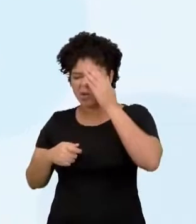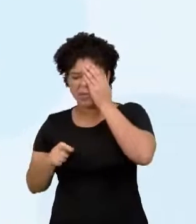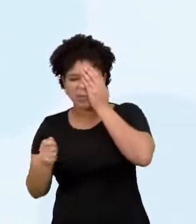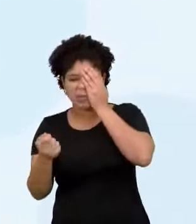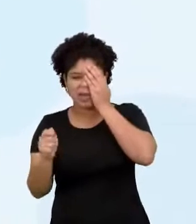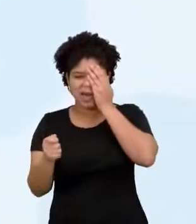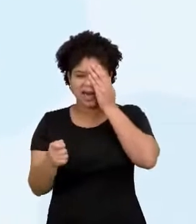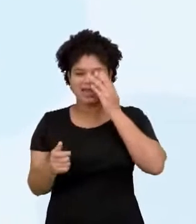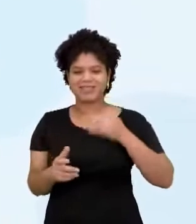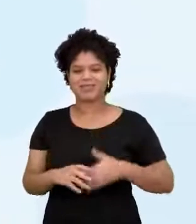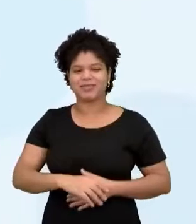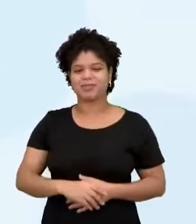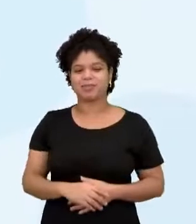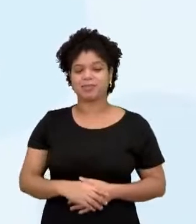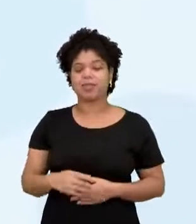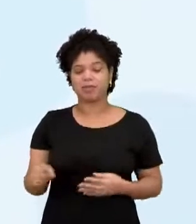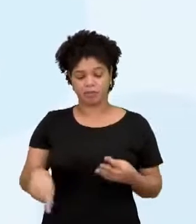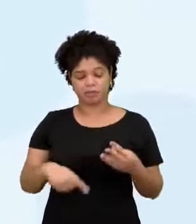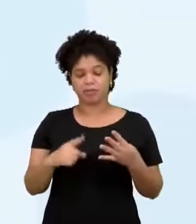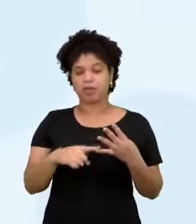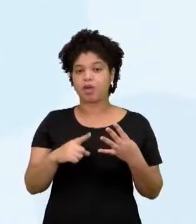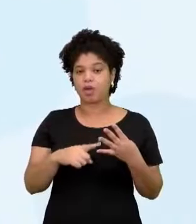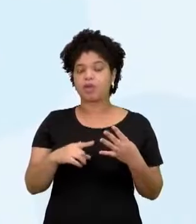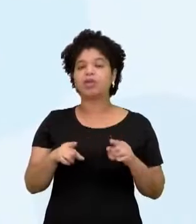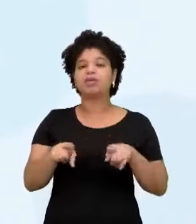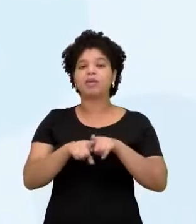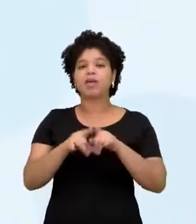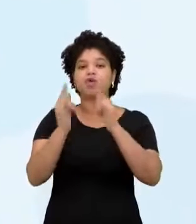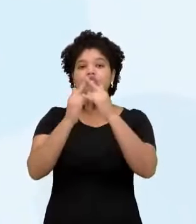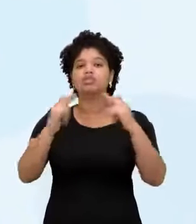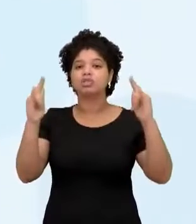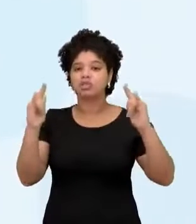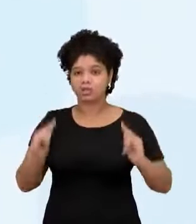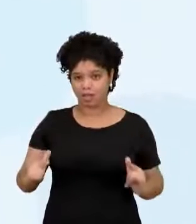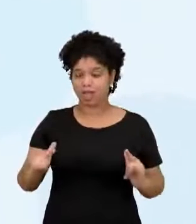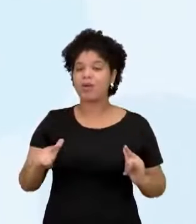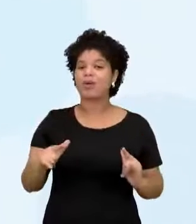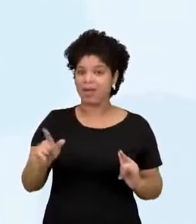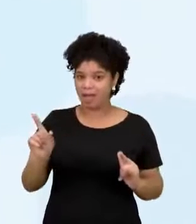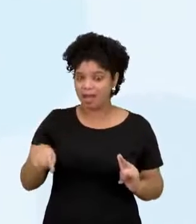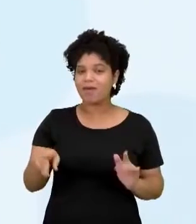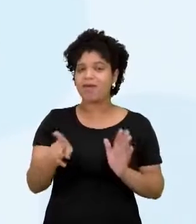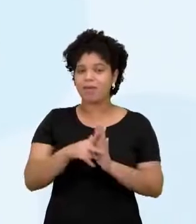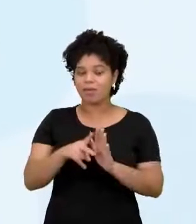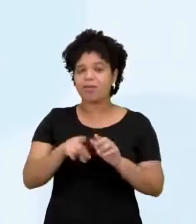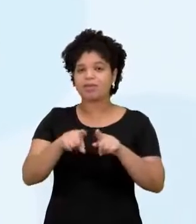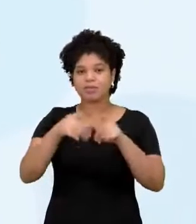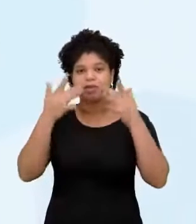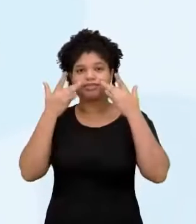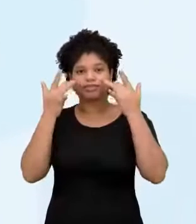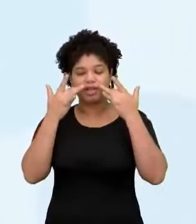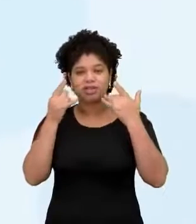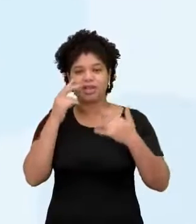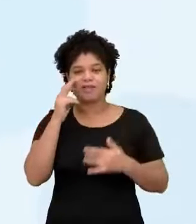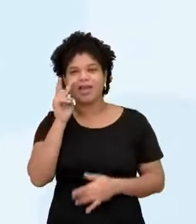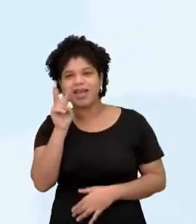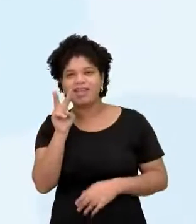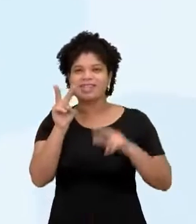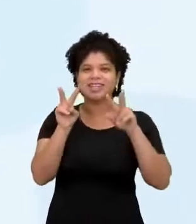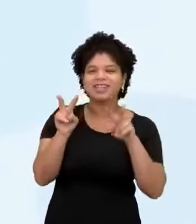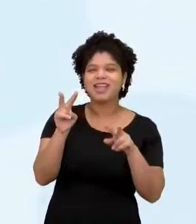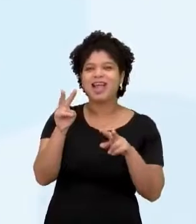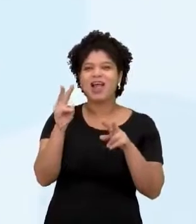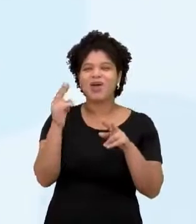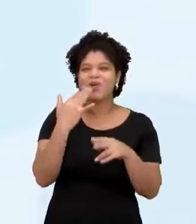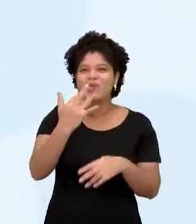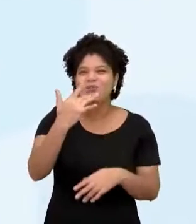Nós temos também o circo. Sim, o circo também faz parte do teatro. Os espetáculos são alegres,